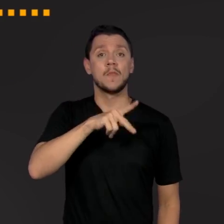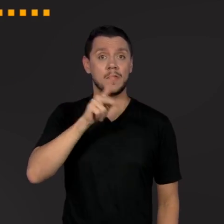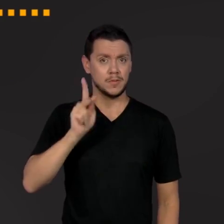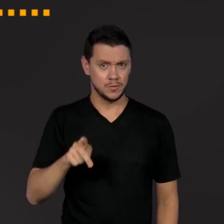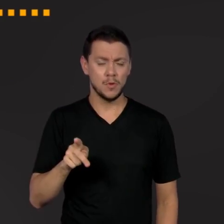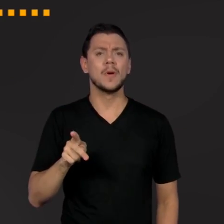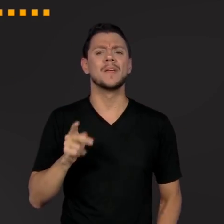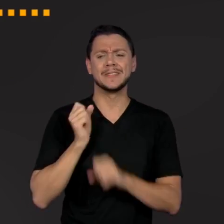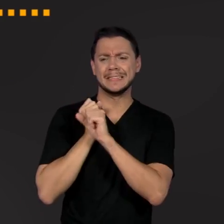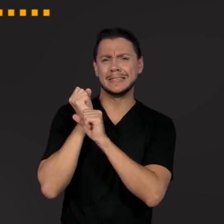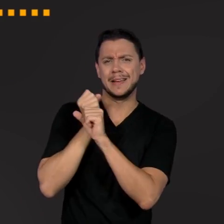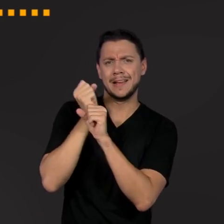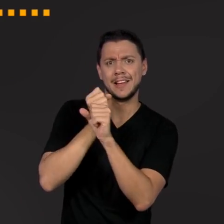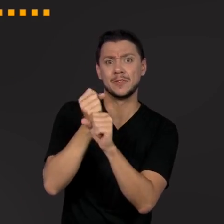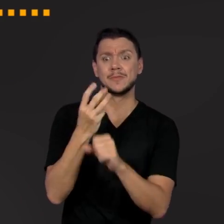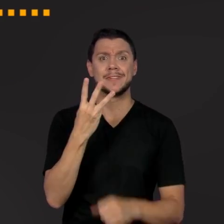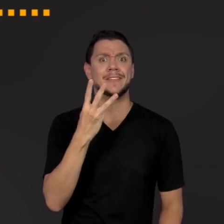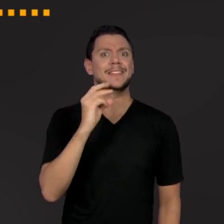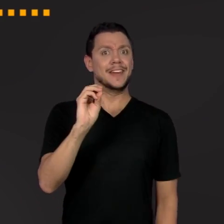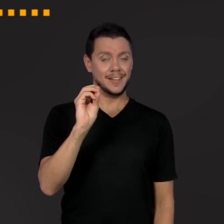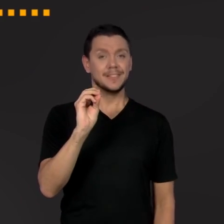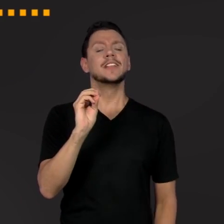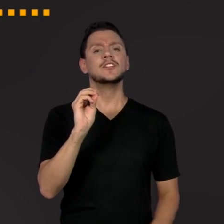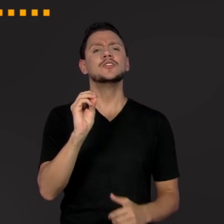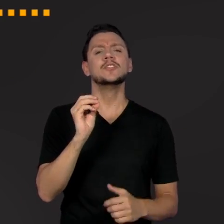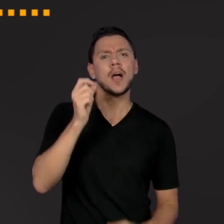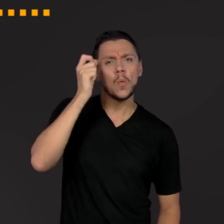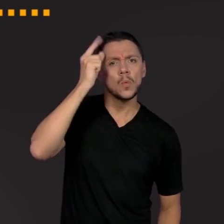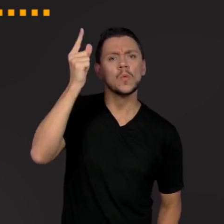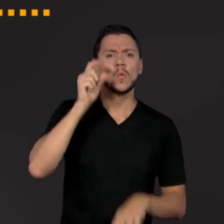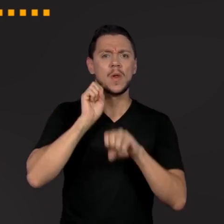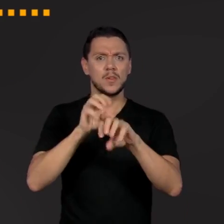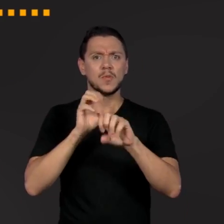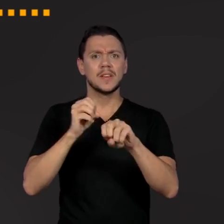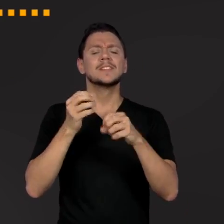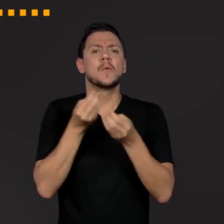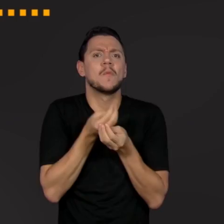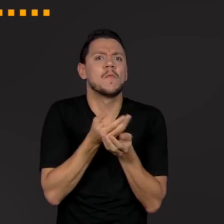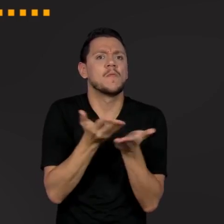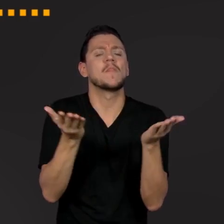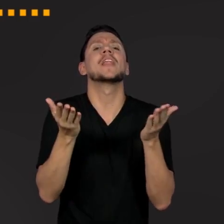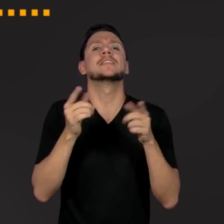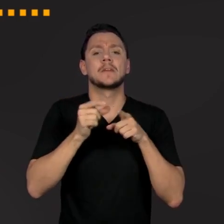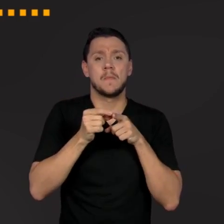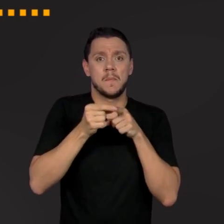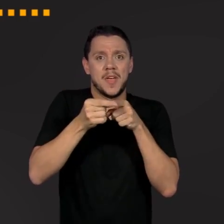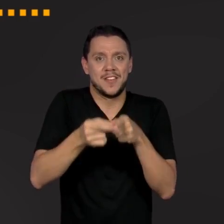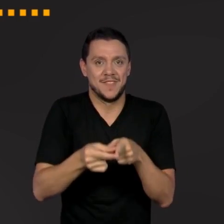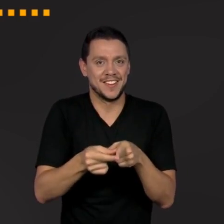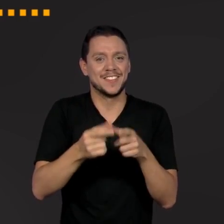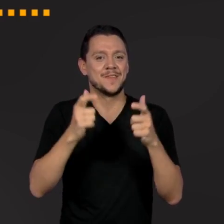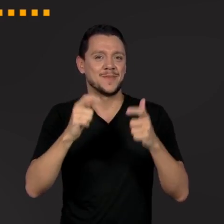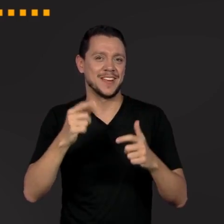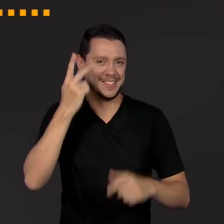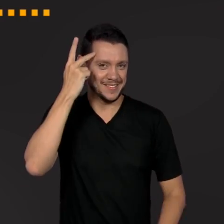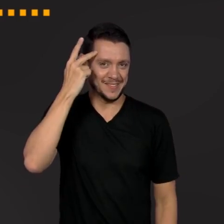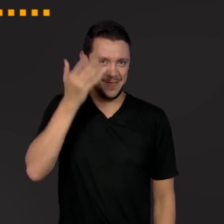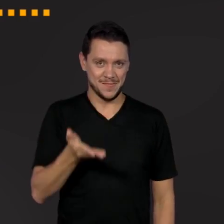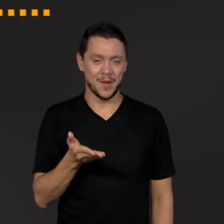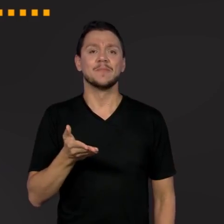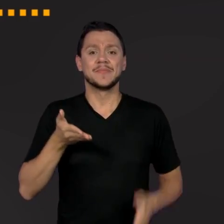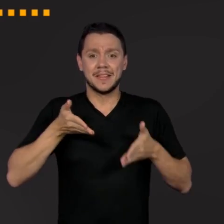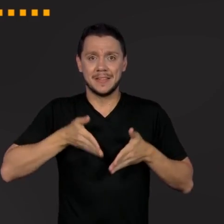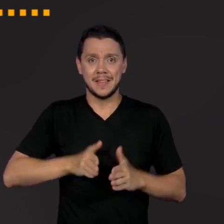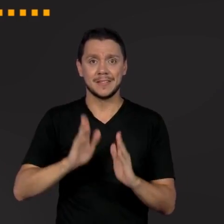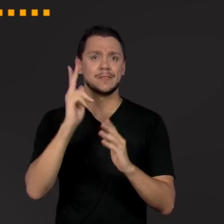há mais de 30 anos, leva cultura e educação para a periferia de São Paulo. Cearense, ela